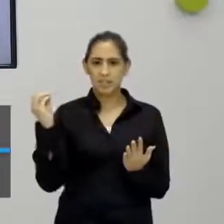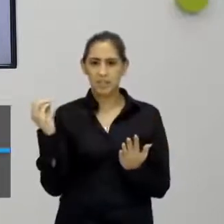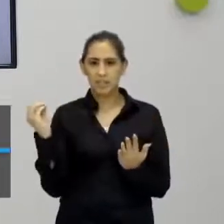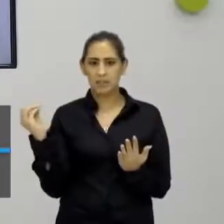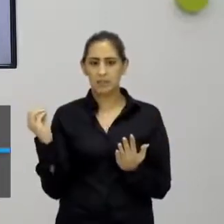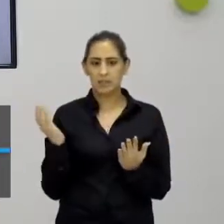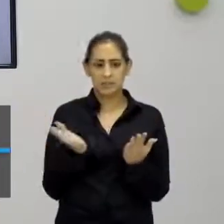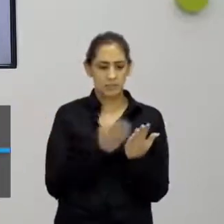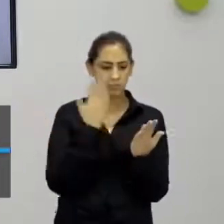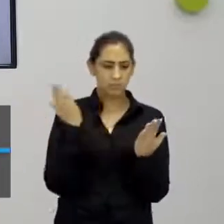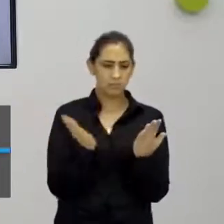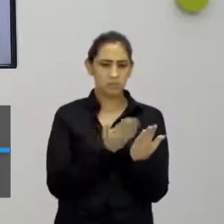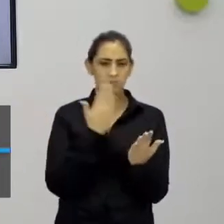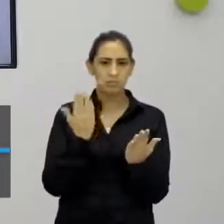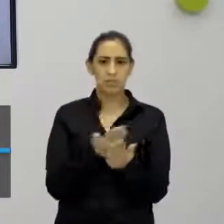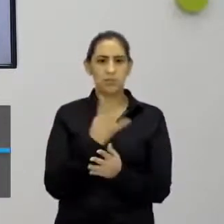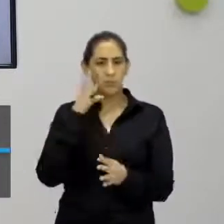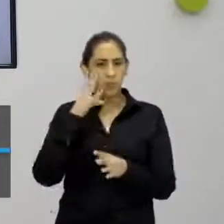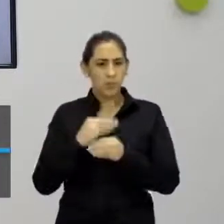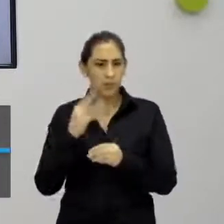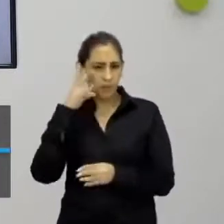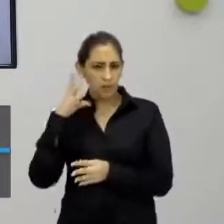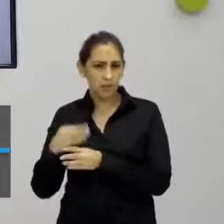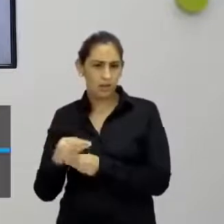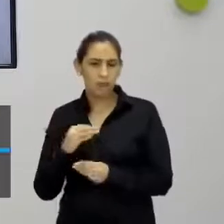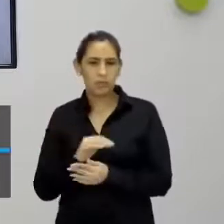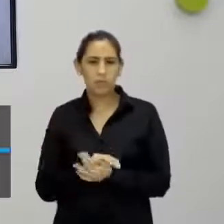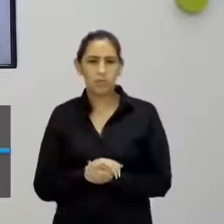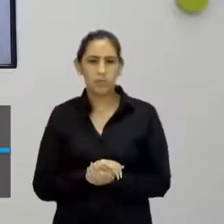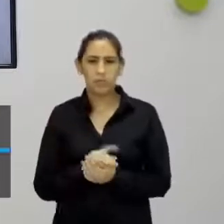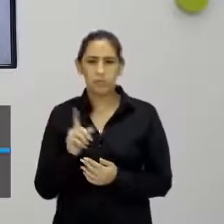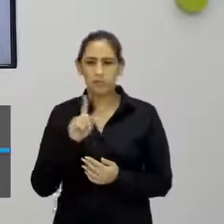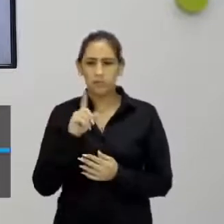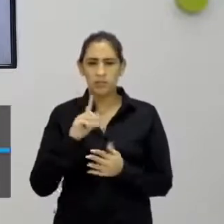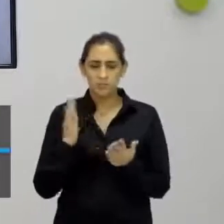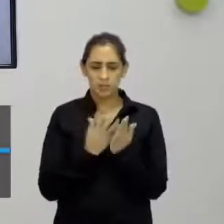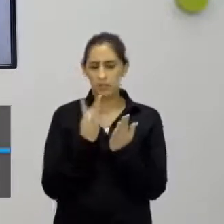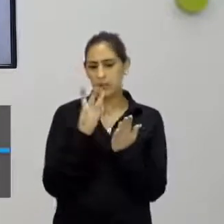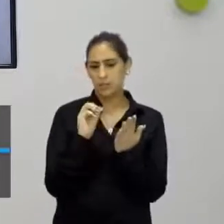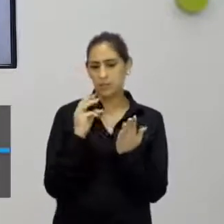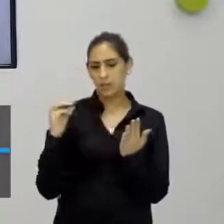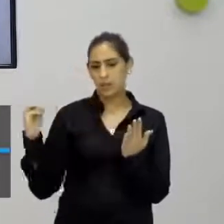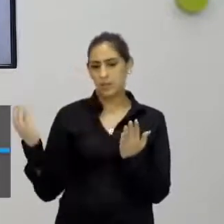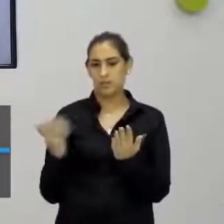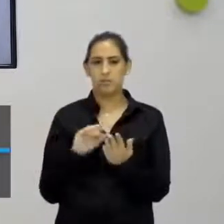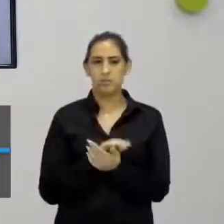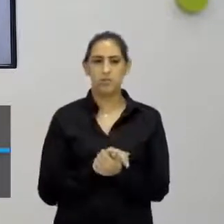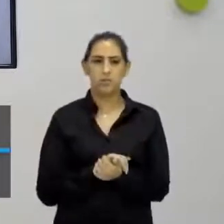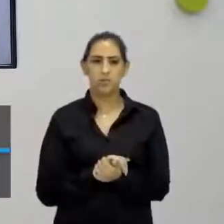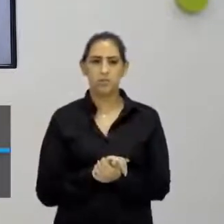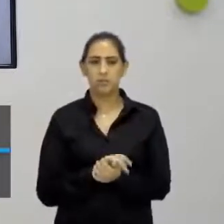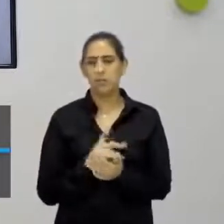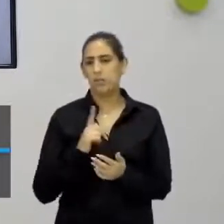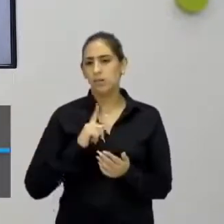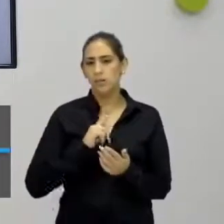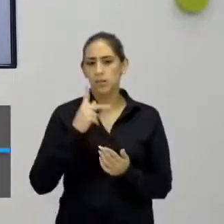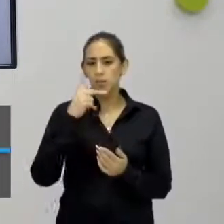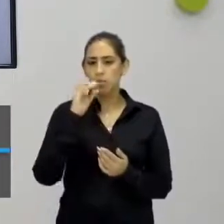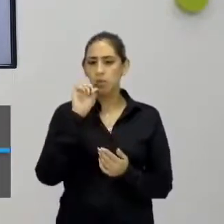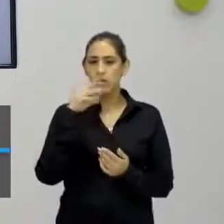páginas no mínimo, né? Compreendendo, sabendo debater sobre ele. Ou então que não seja um livro de 300 páginas, seja um